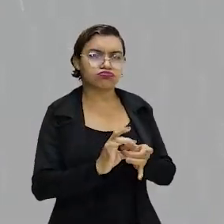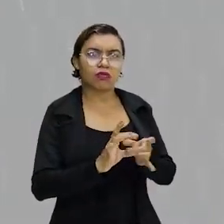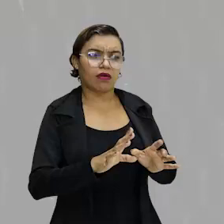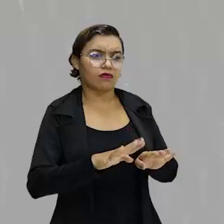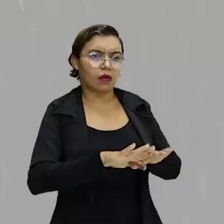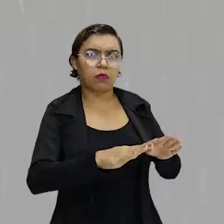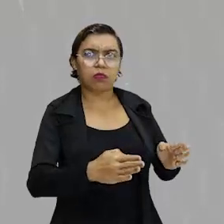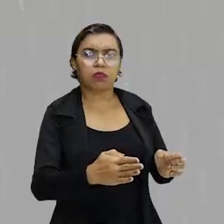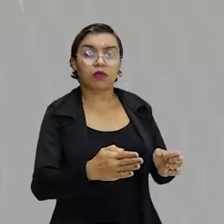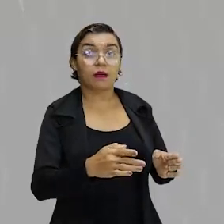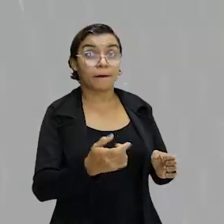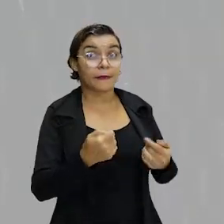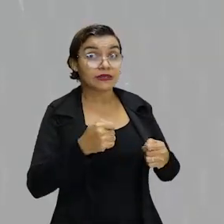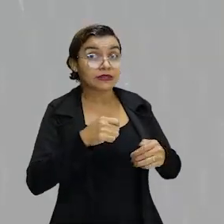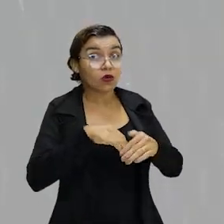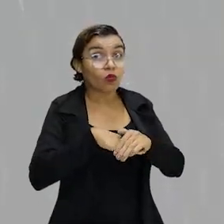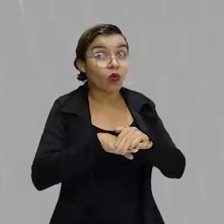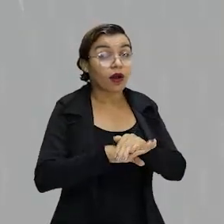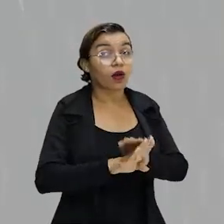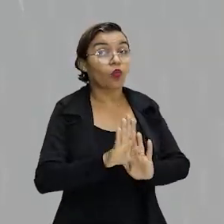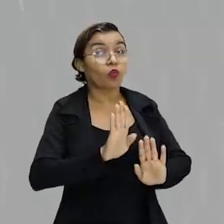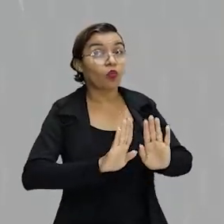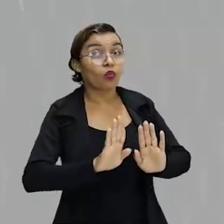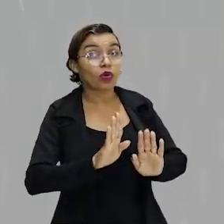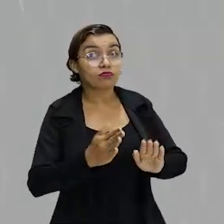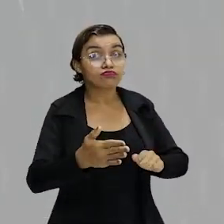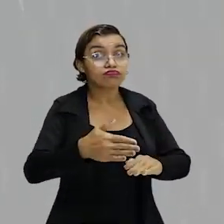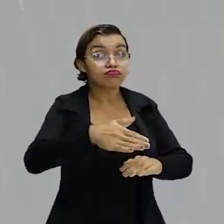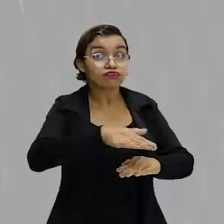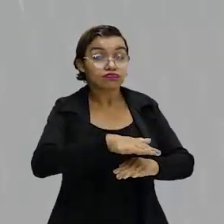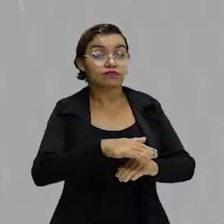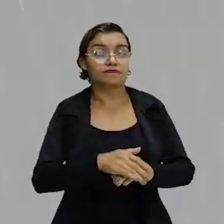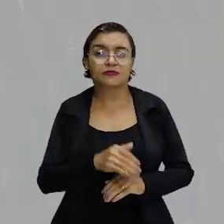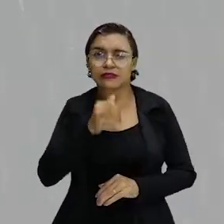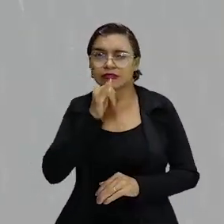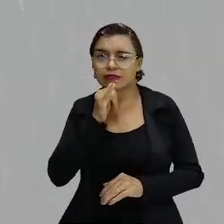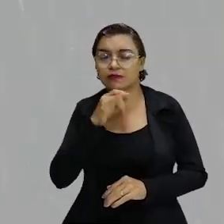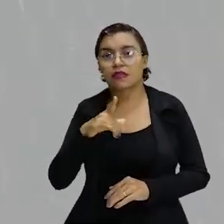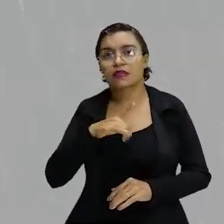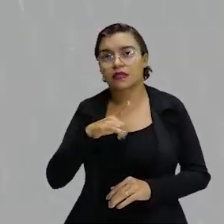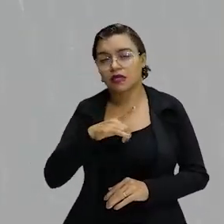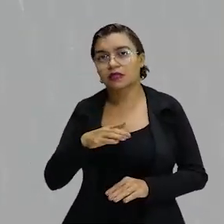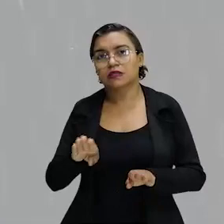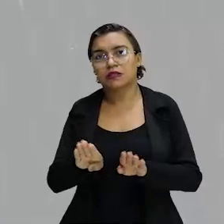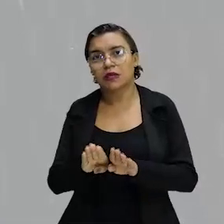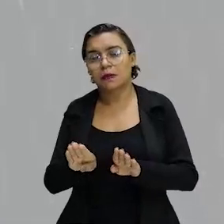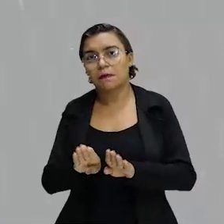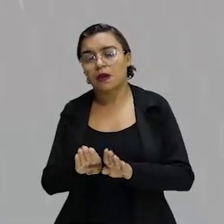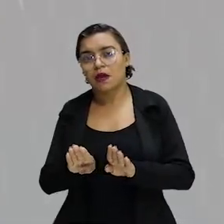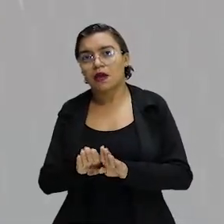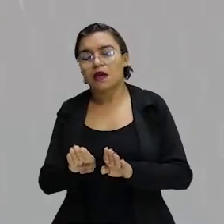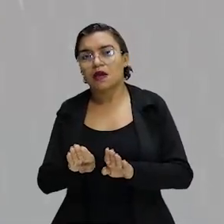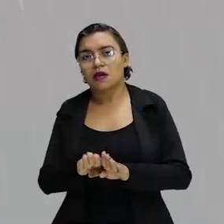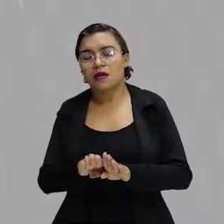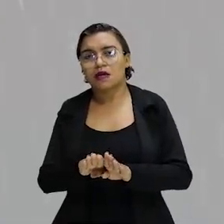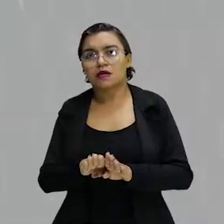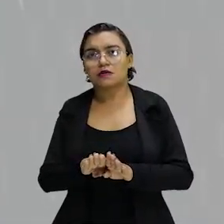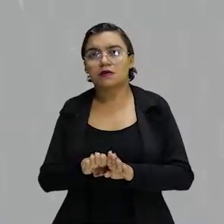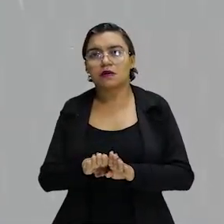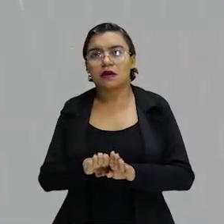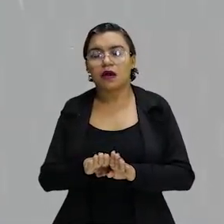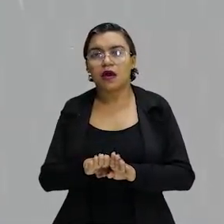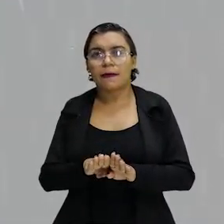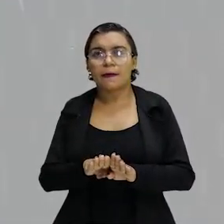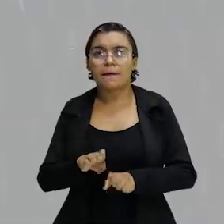de esporos de fungos. Nós encontramos também esporos de bactérias, porque existem também bactérias que podem entrar